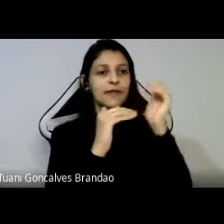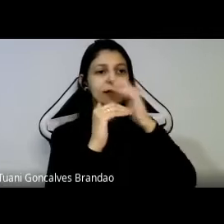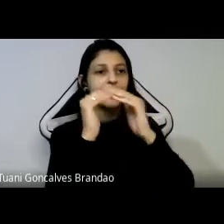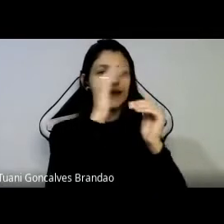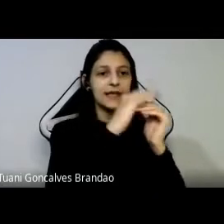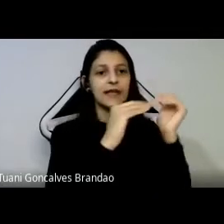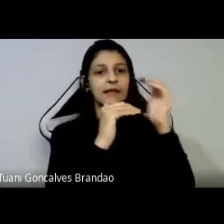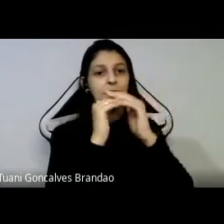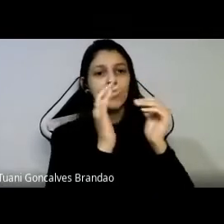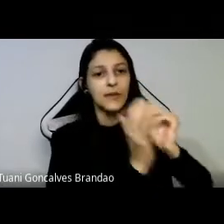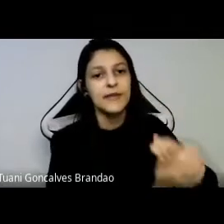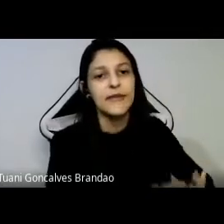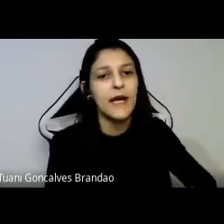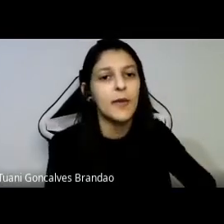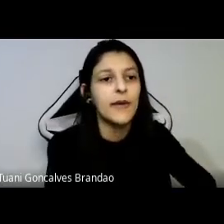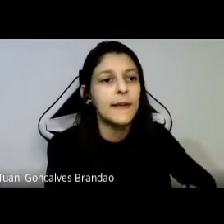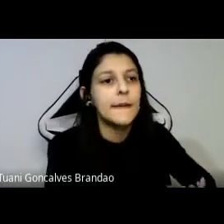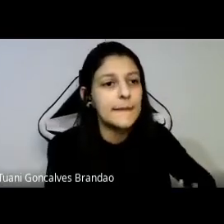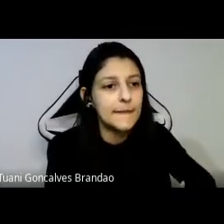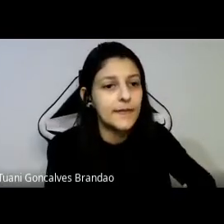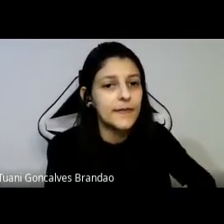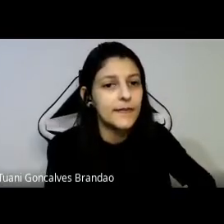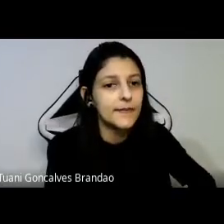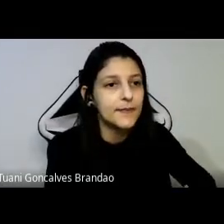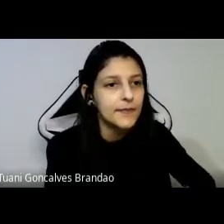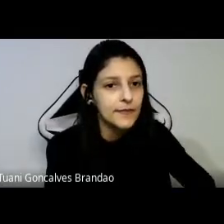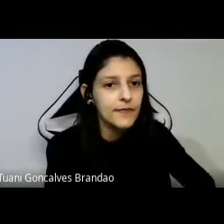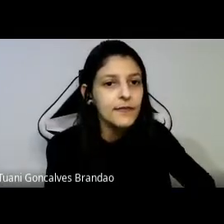para conseguir fazer o sinal.